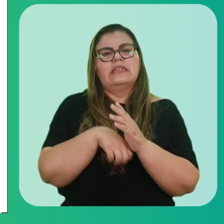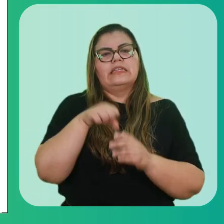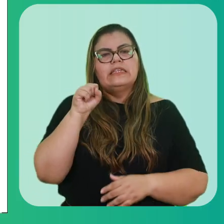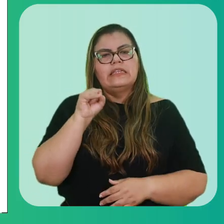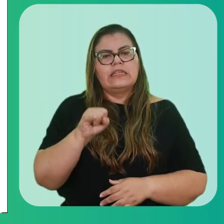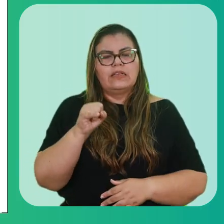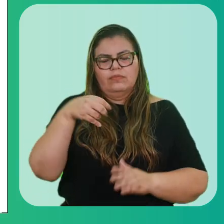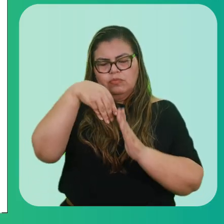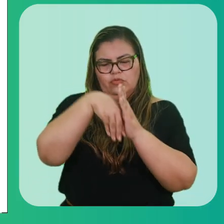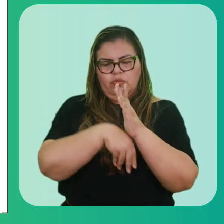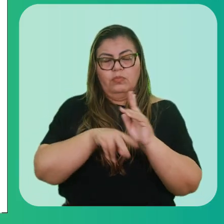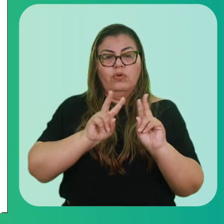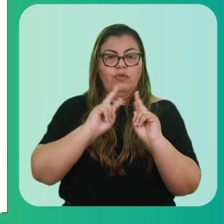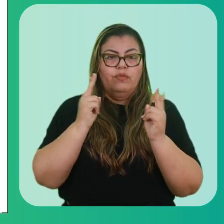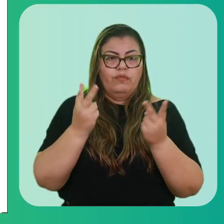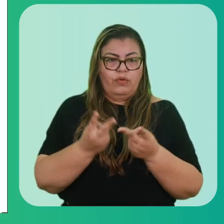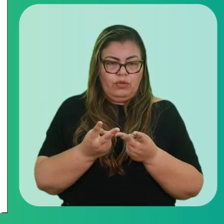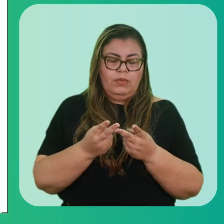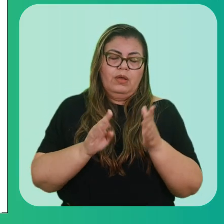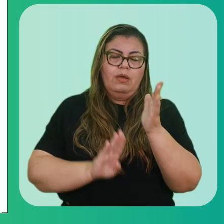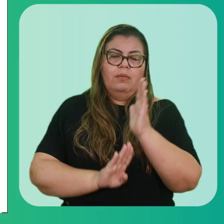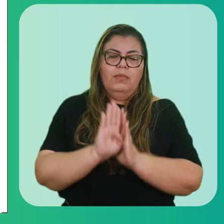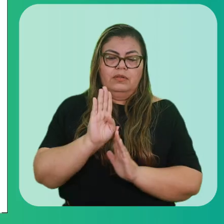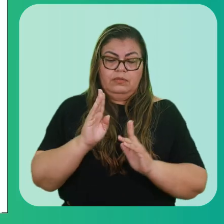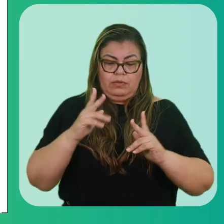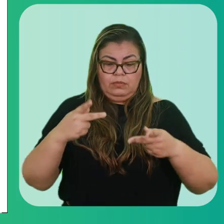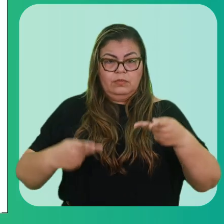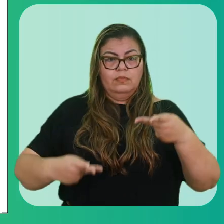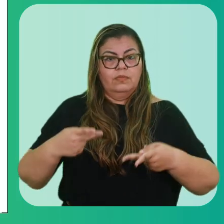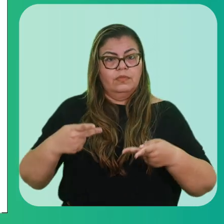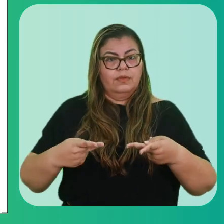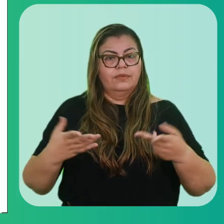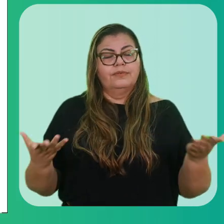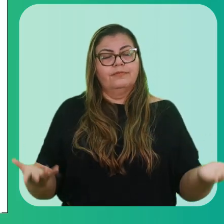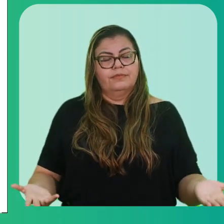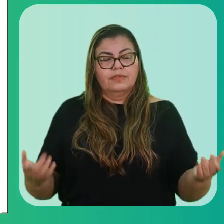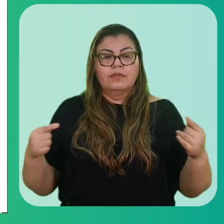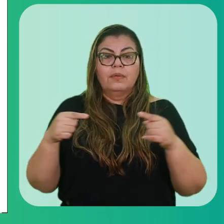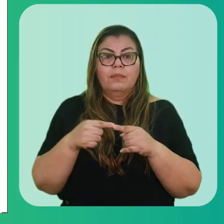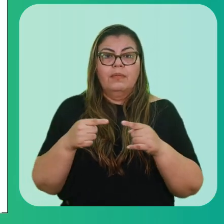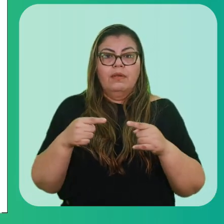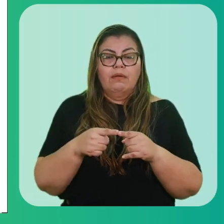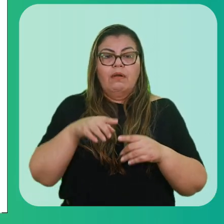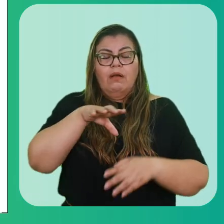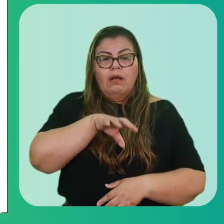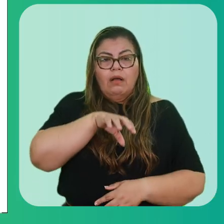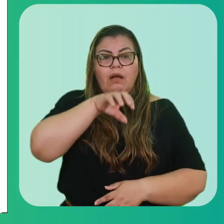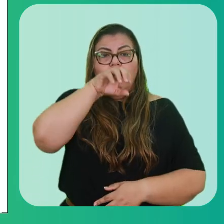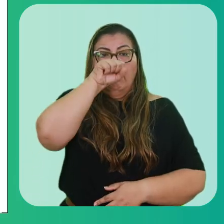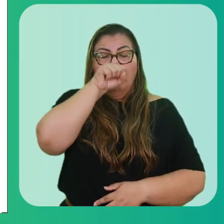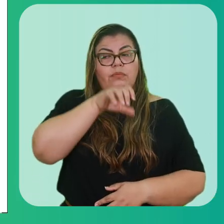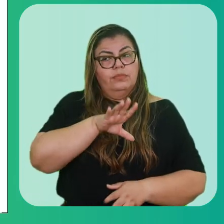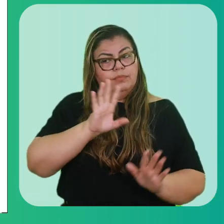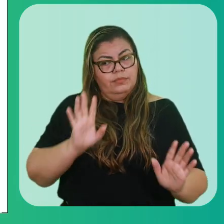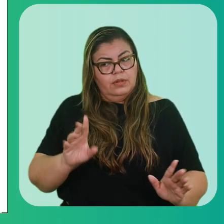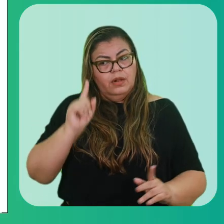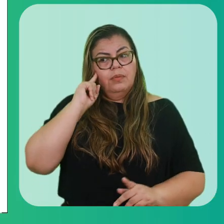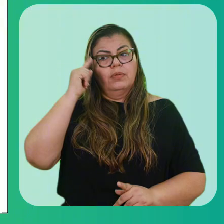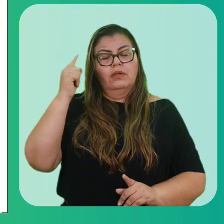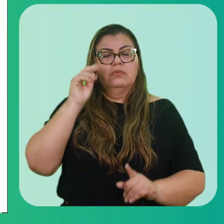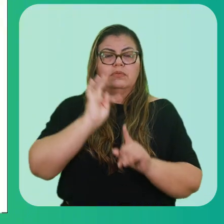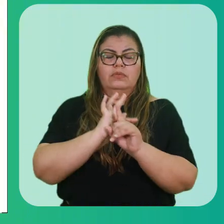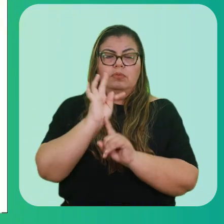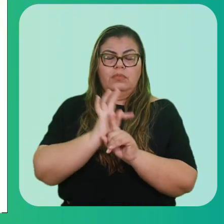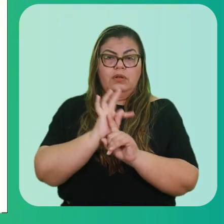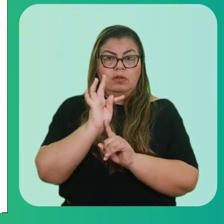pressão, então, aumenta. Isso é base, portanto, da ventilação pulmonar. Estamos admitindo temperatura constante porque,